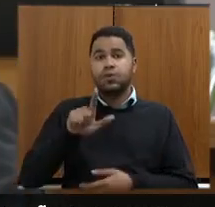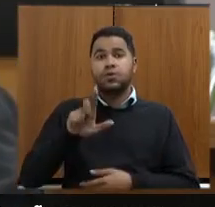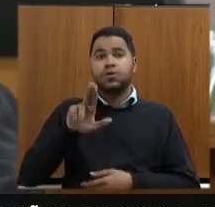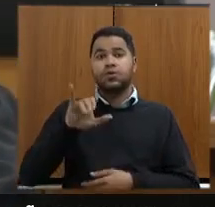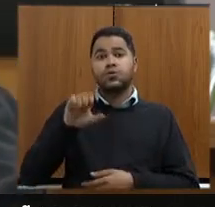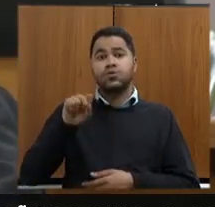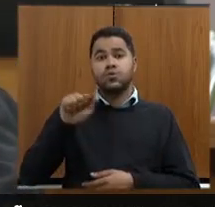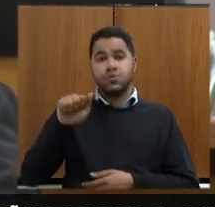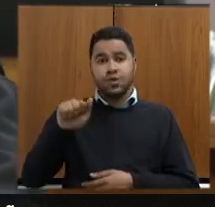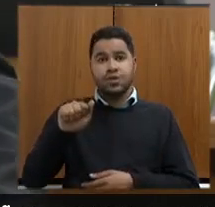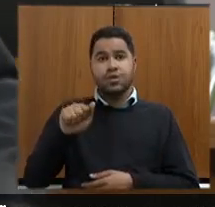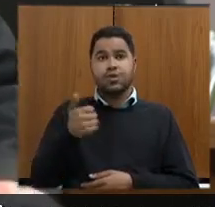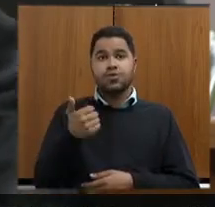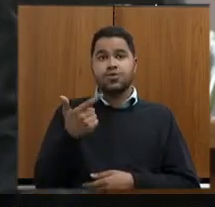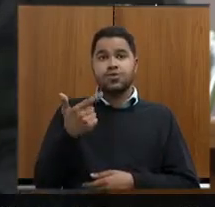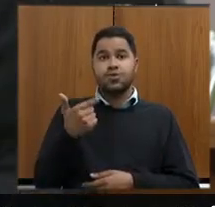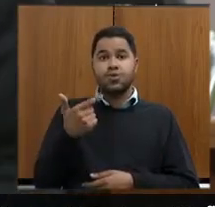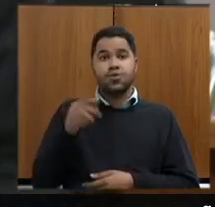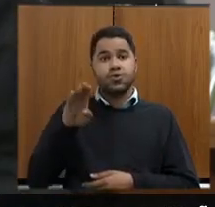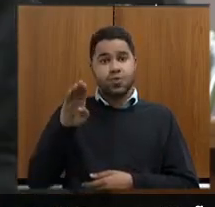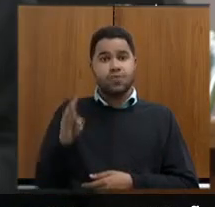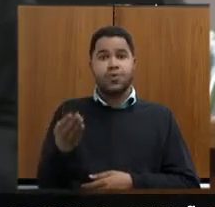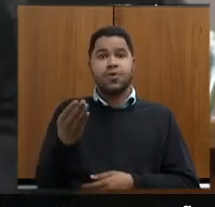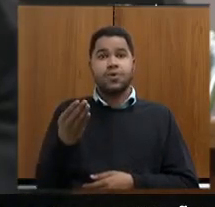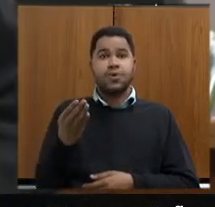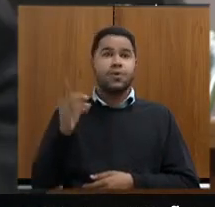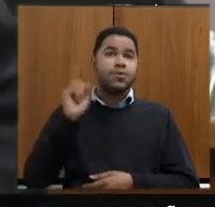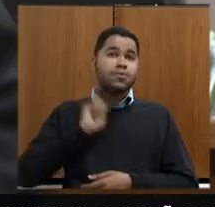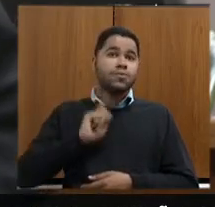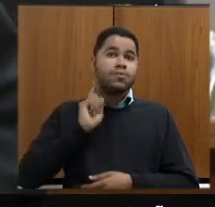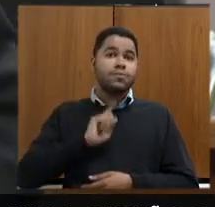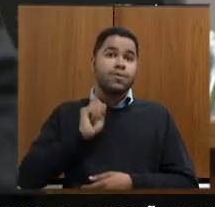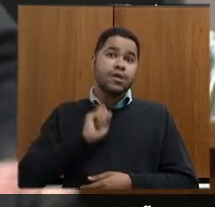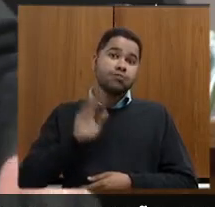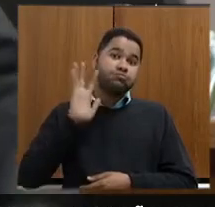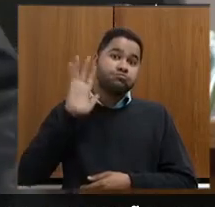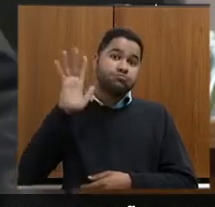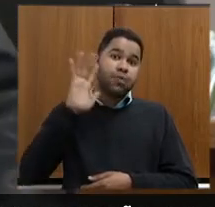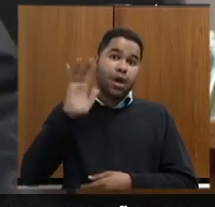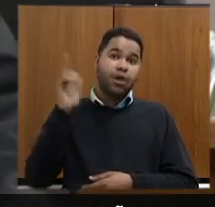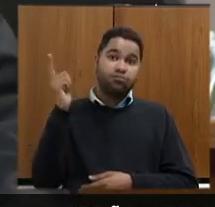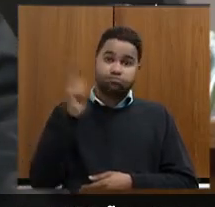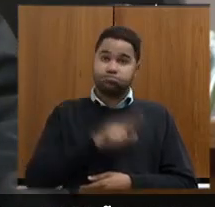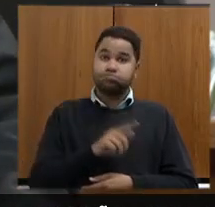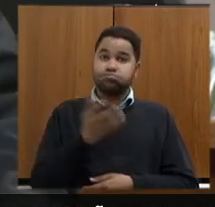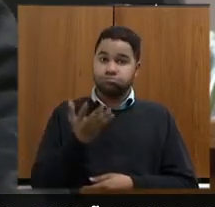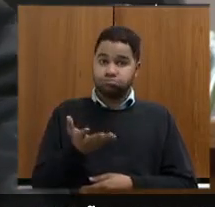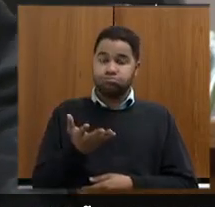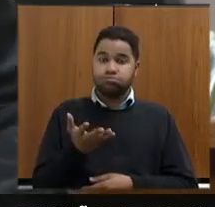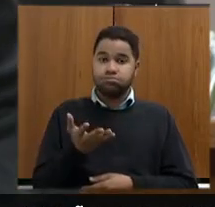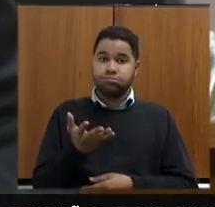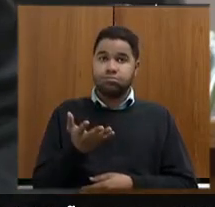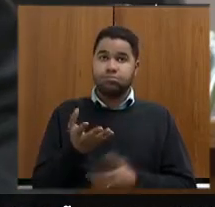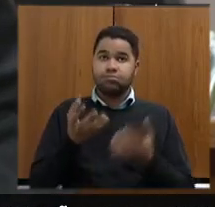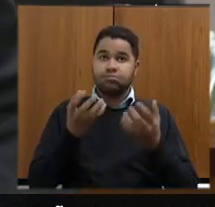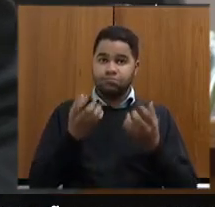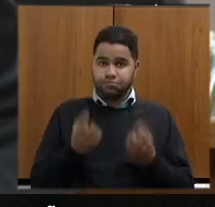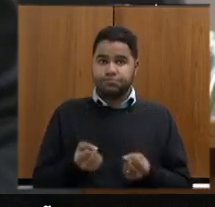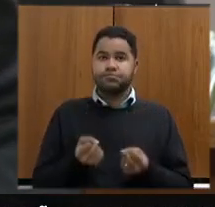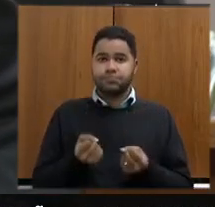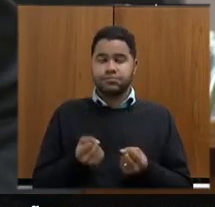Luíza mencionou dos Dois Bilhões que Minas Gerais em tese salvaria e aderindo